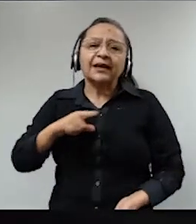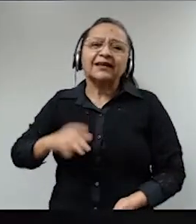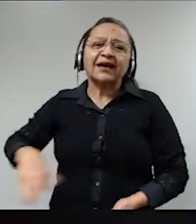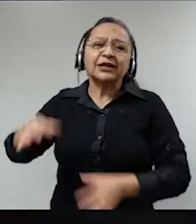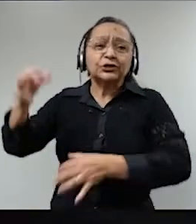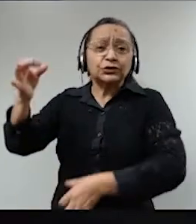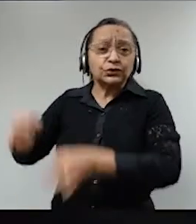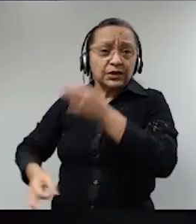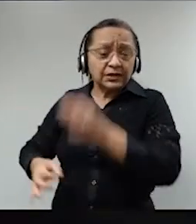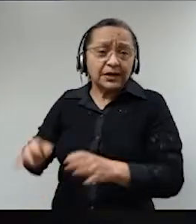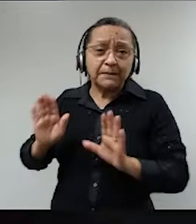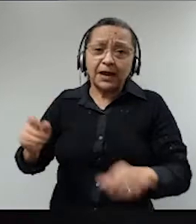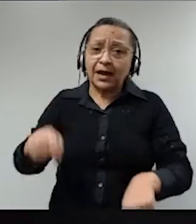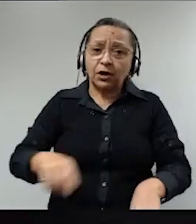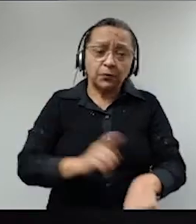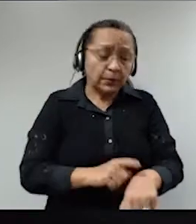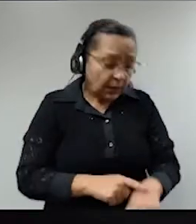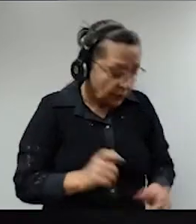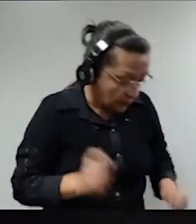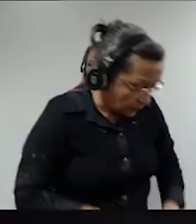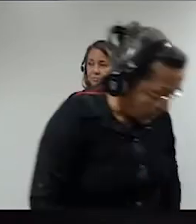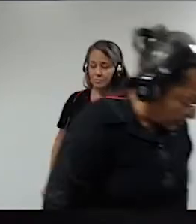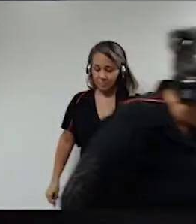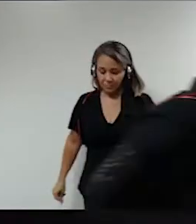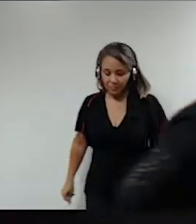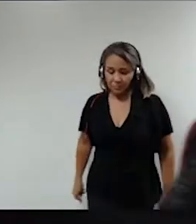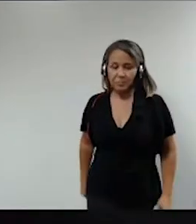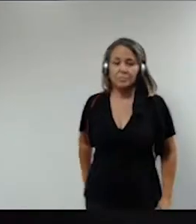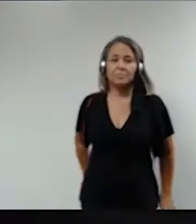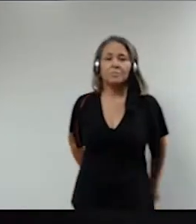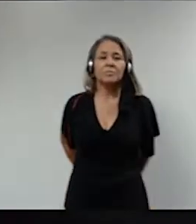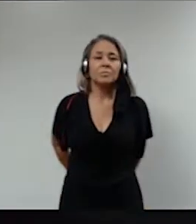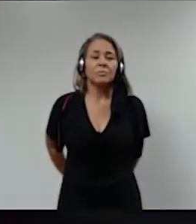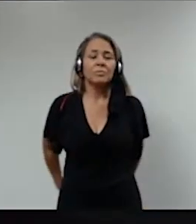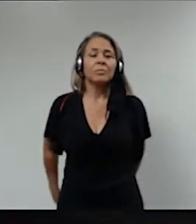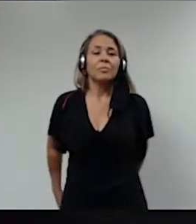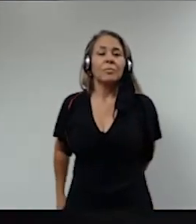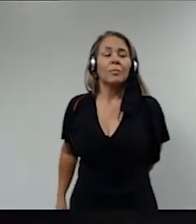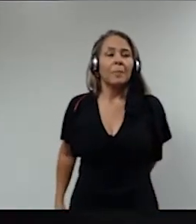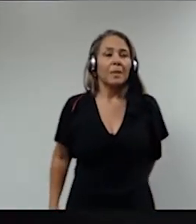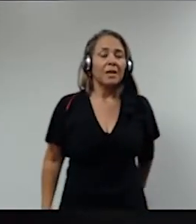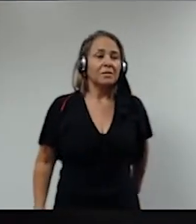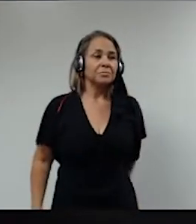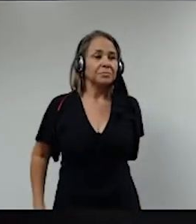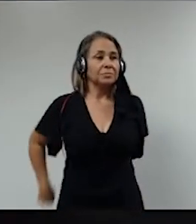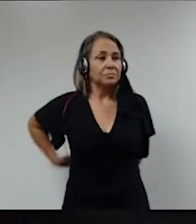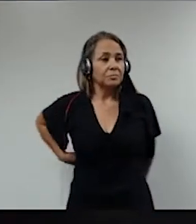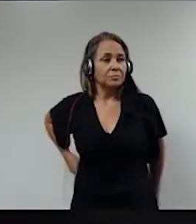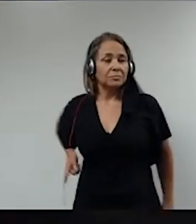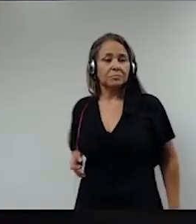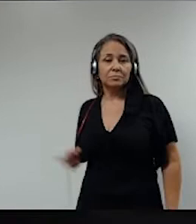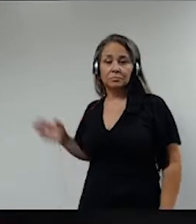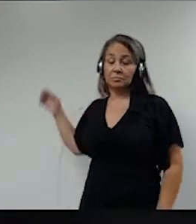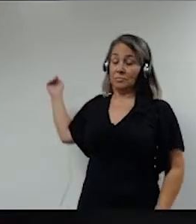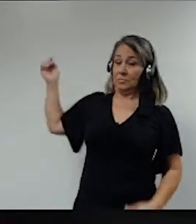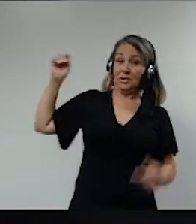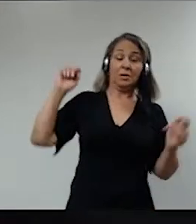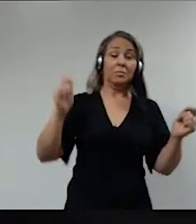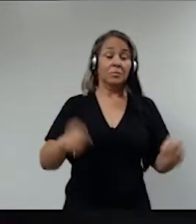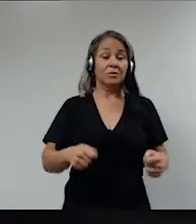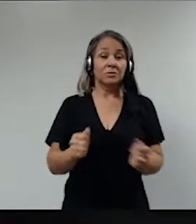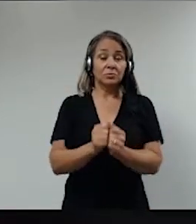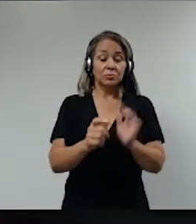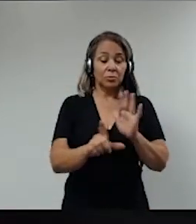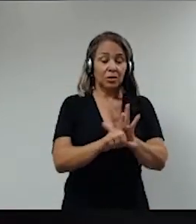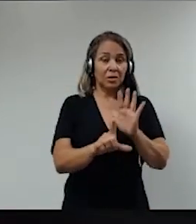estão taxativamente previstas nos tipos que constam da Lei de Defesa da Concorrência, a Lei